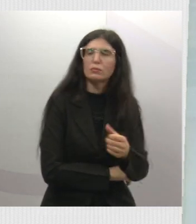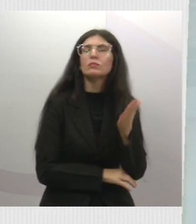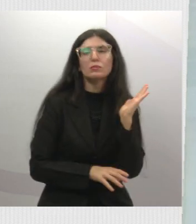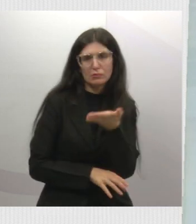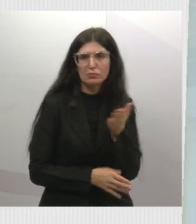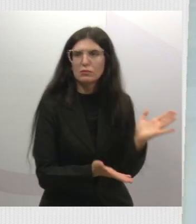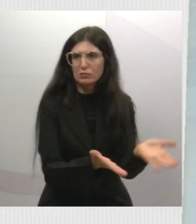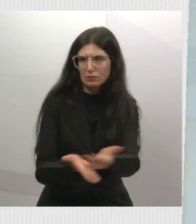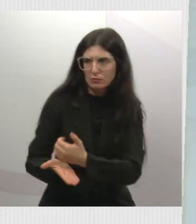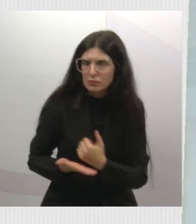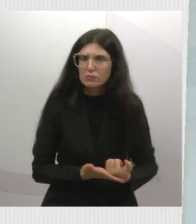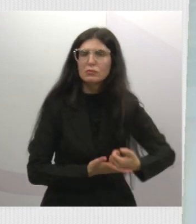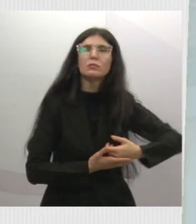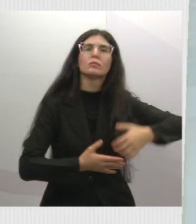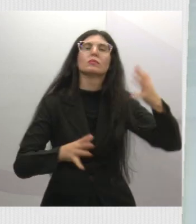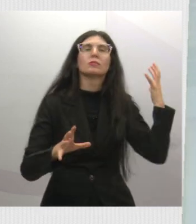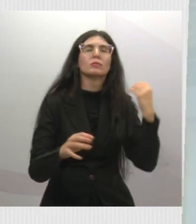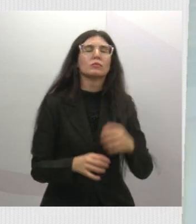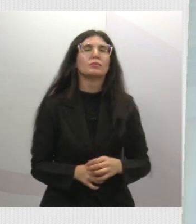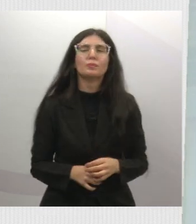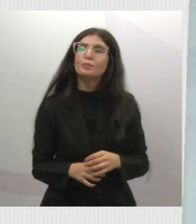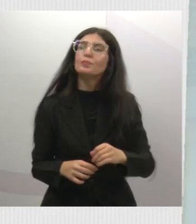arrecadado até o primeiro quadrimestre,